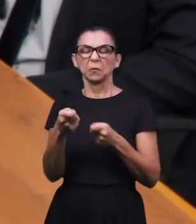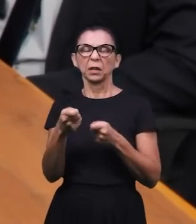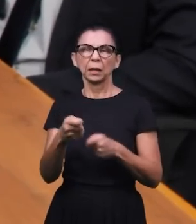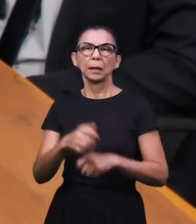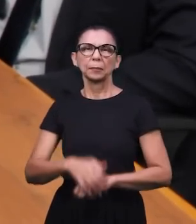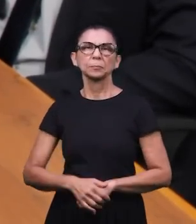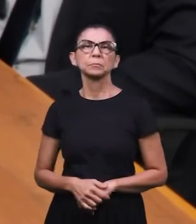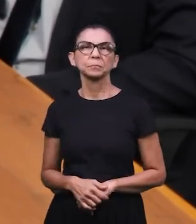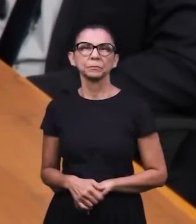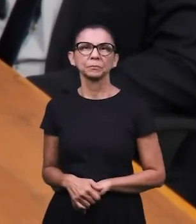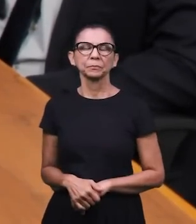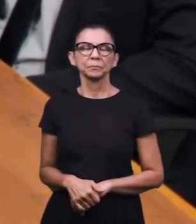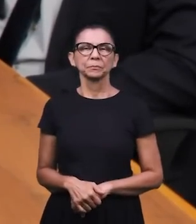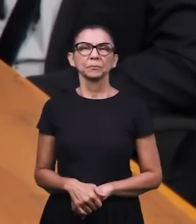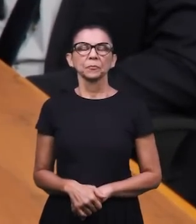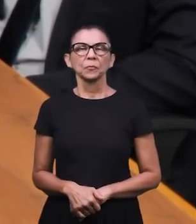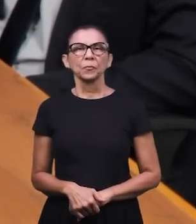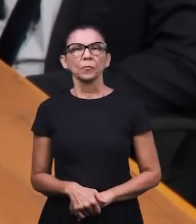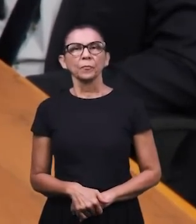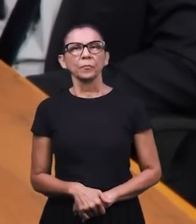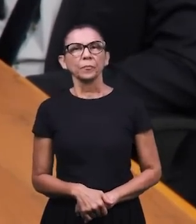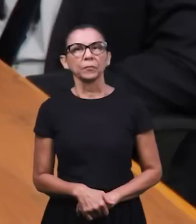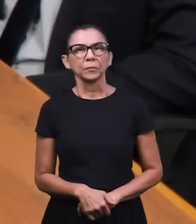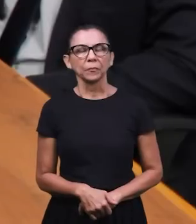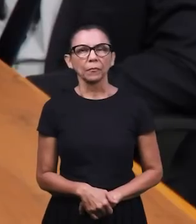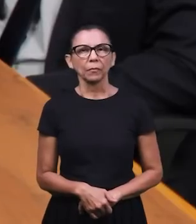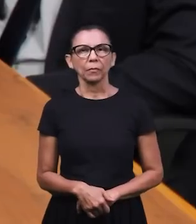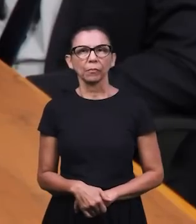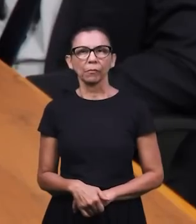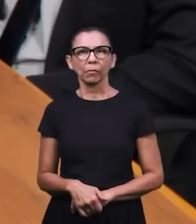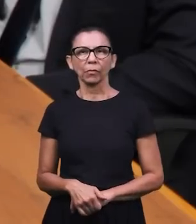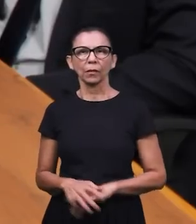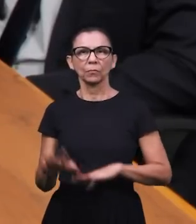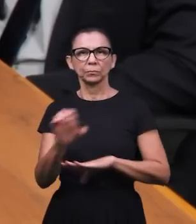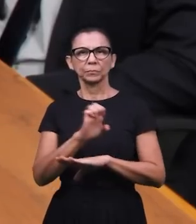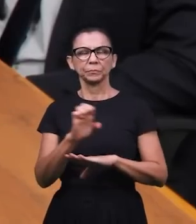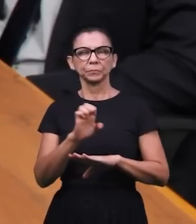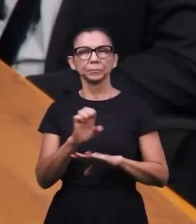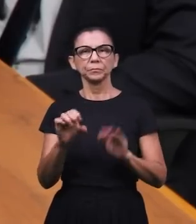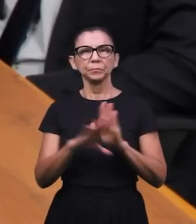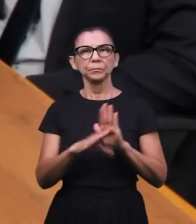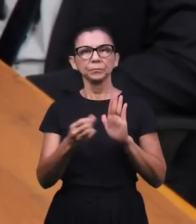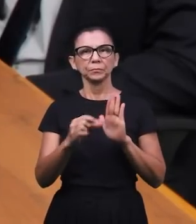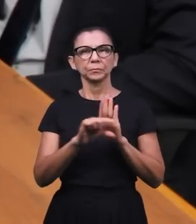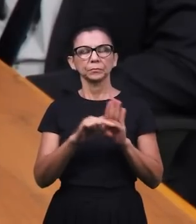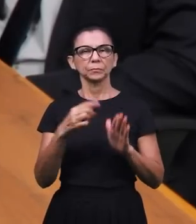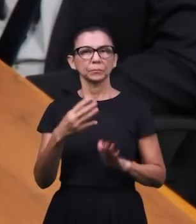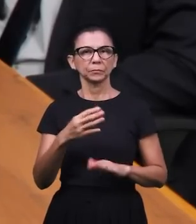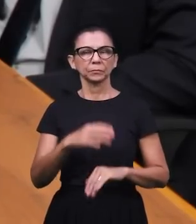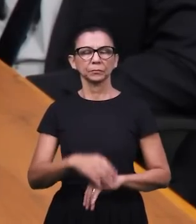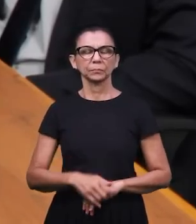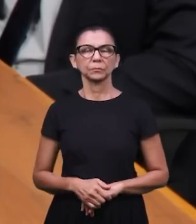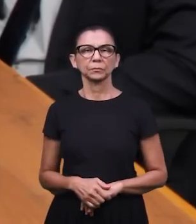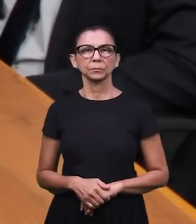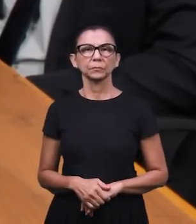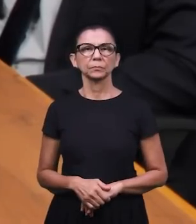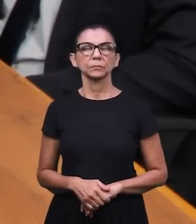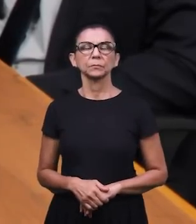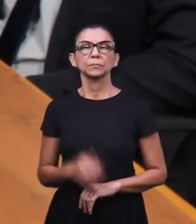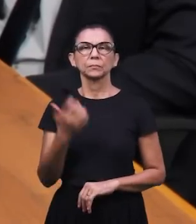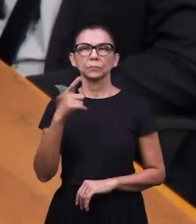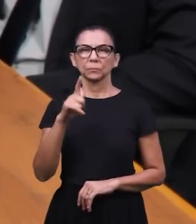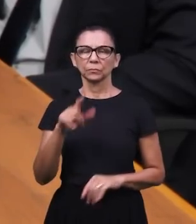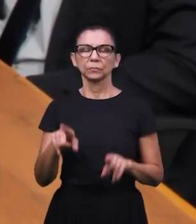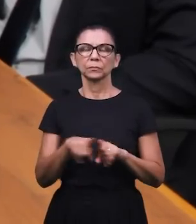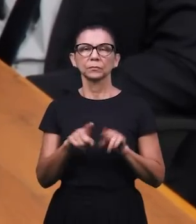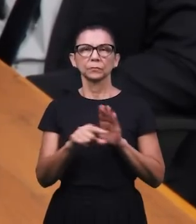aí é outro ponto também que a Bíblia recomenda aqui. Veja só, em Efésios 6,4, e tem outro versículo também que fala sobre a questão de